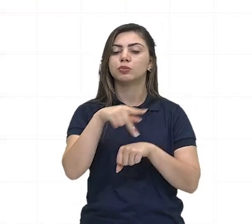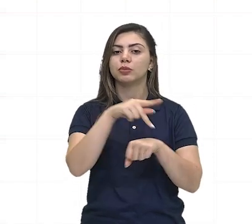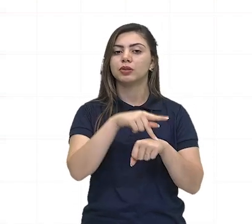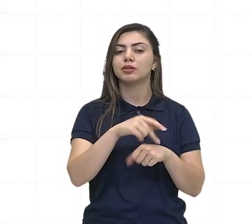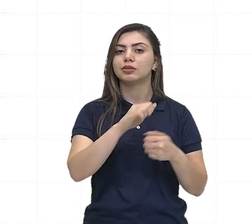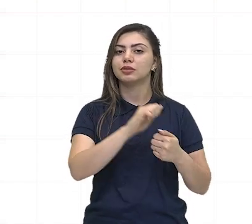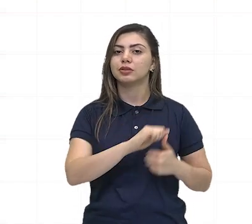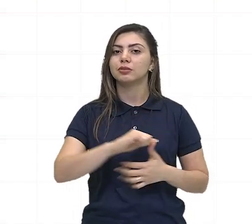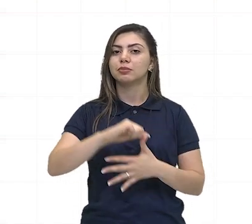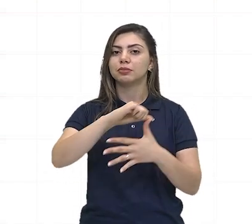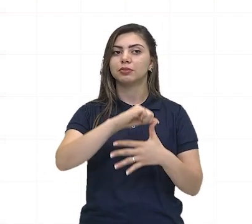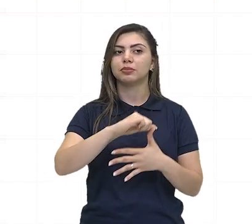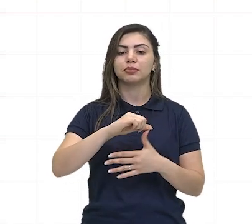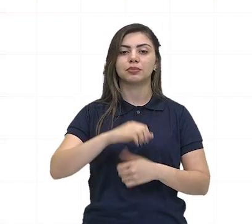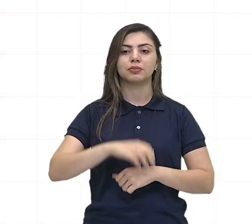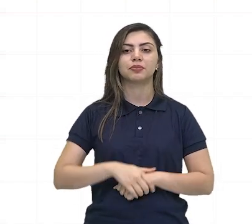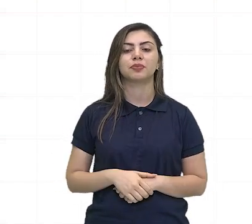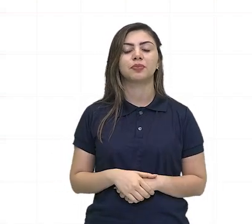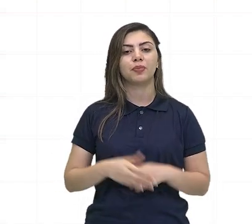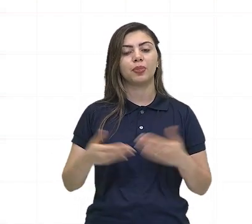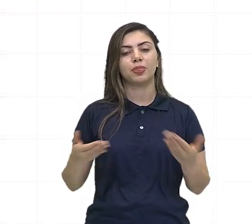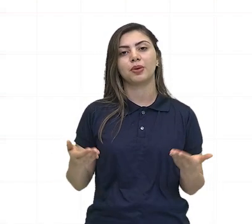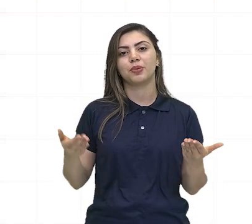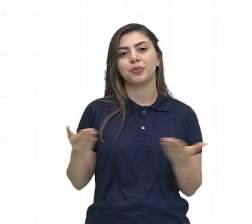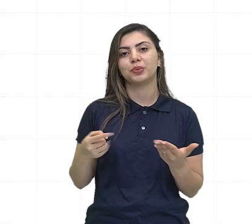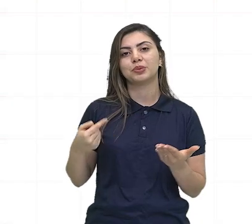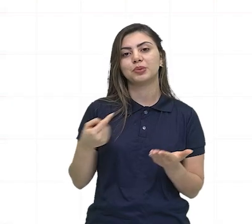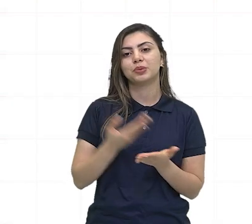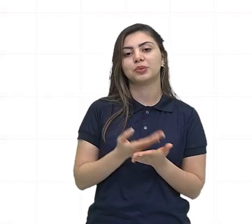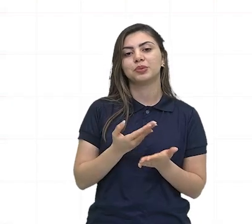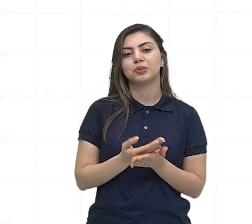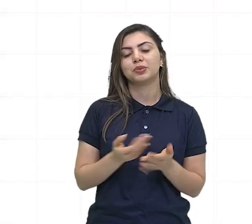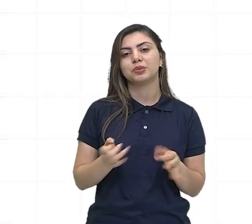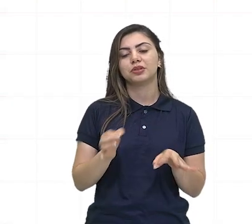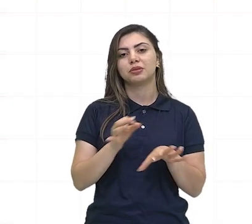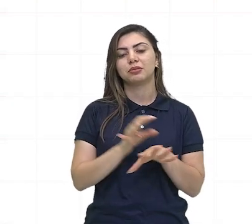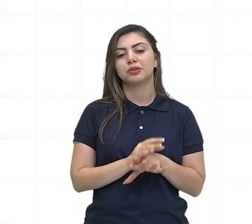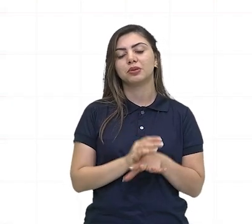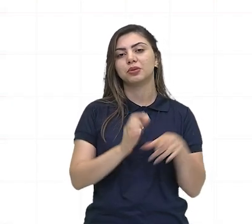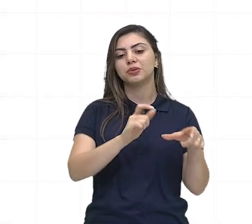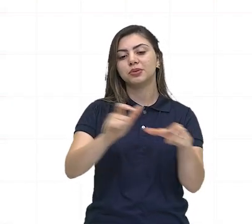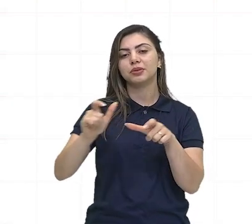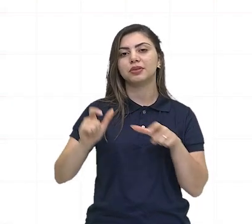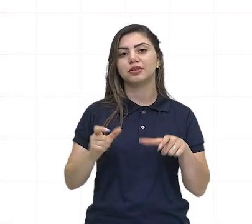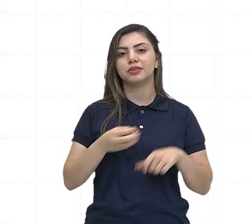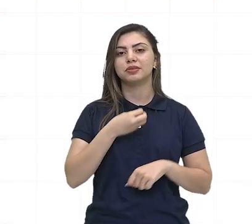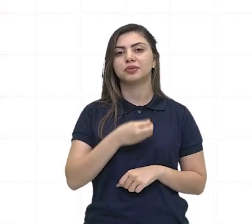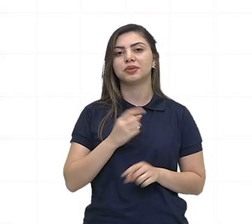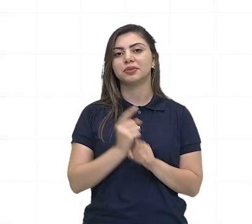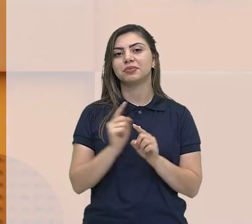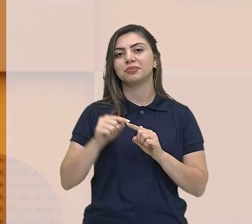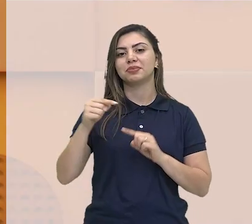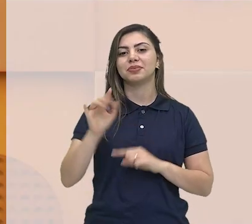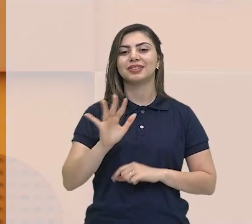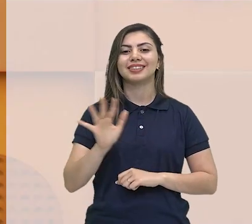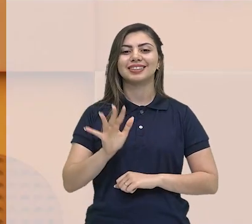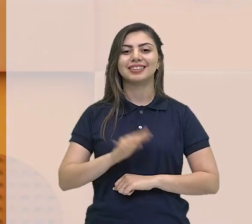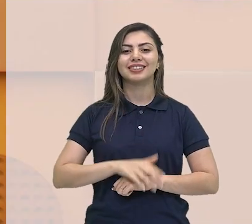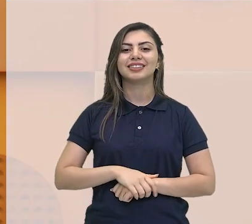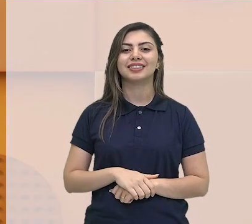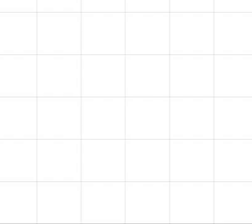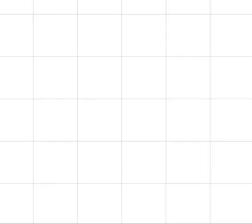da América do Sul. E assim finalizamos a nossa aula sobre os lugares de vivência. Até a próxima!